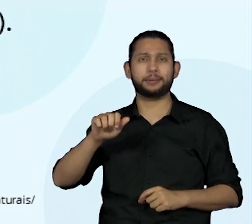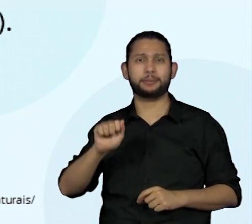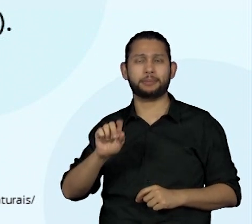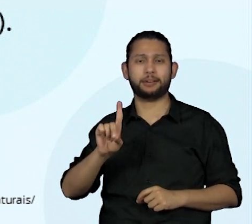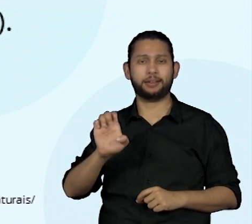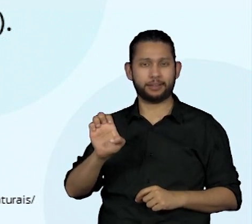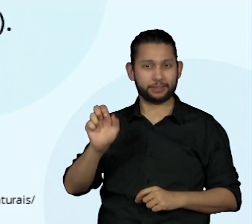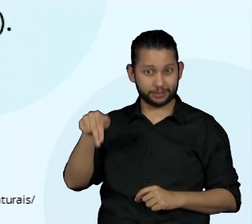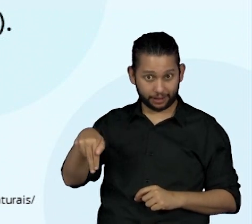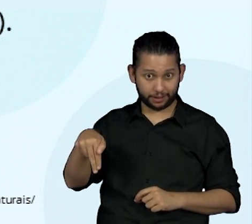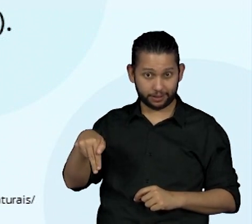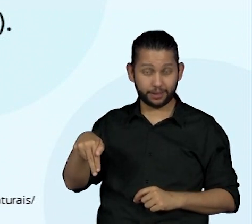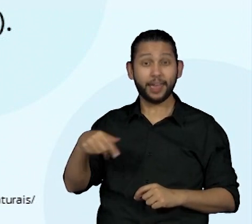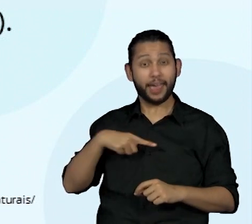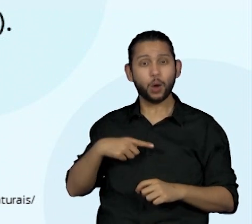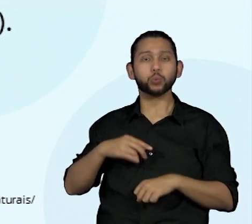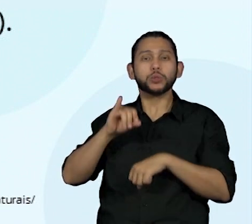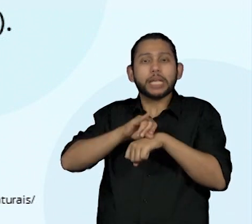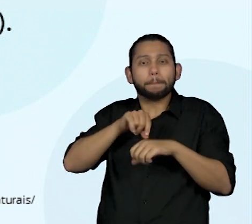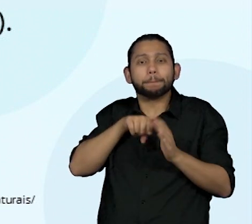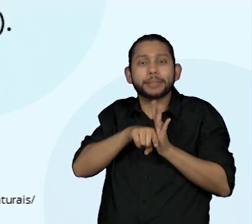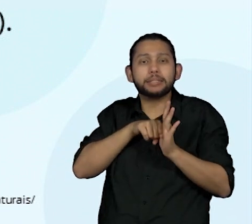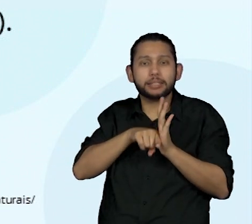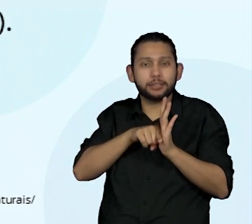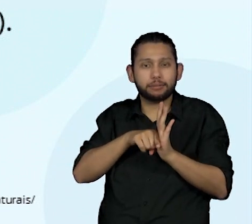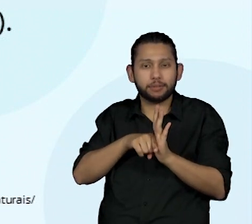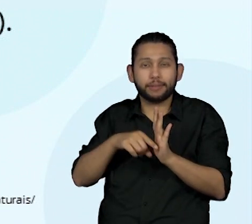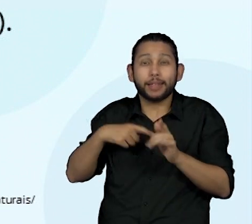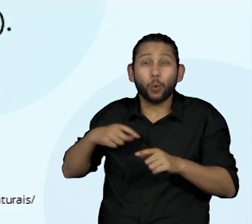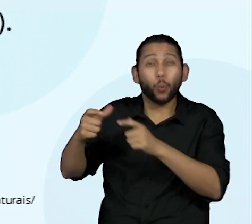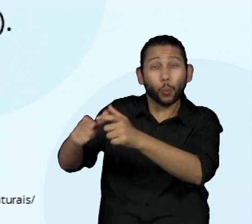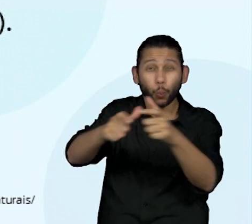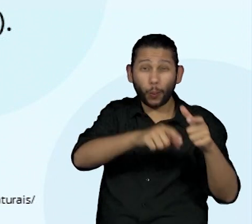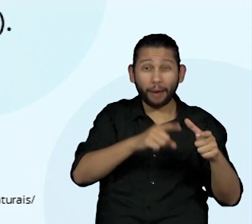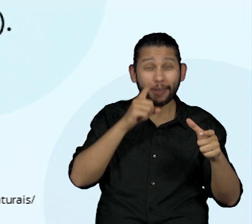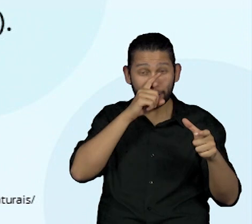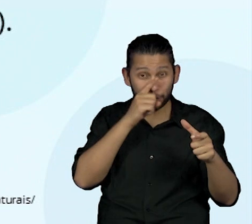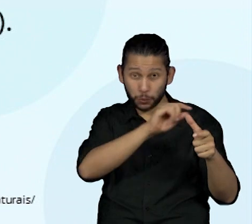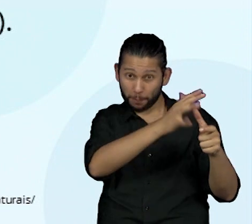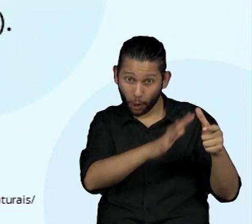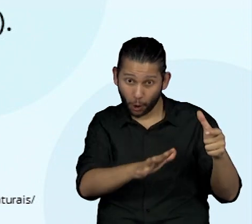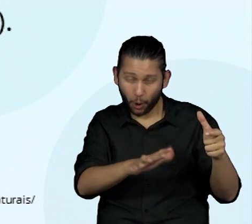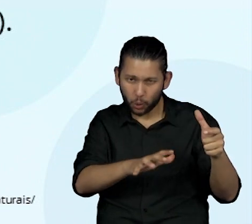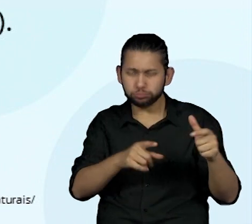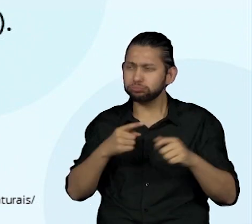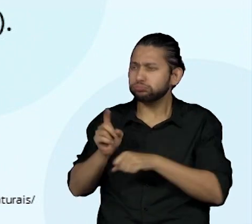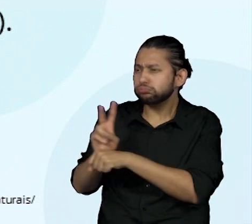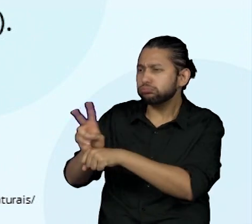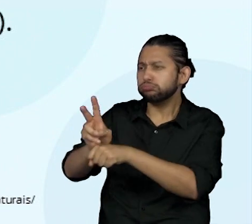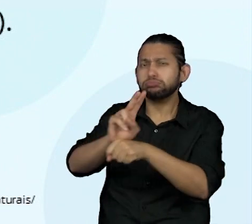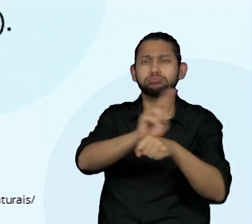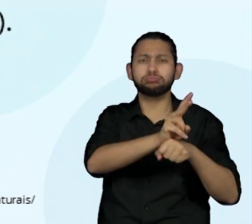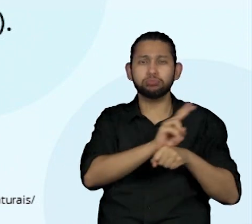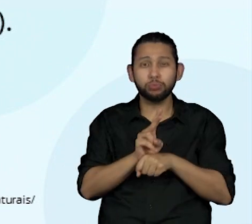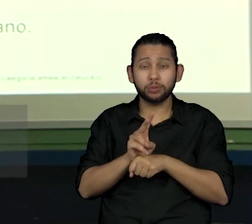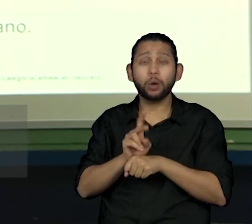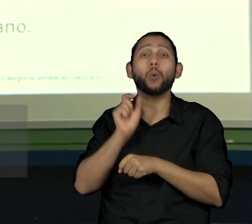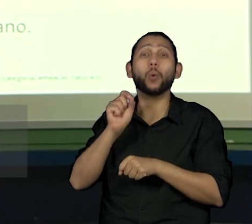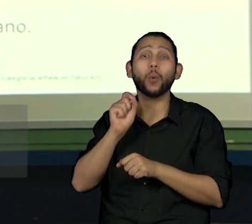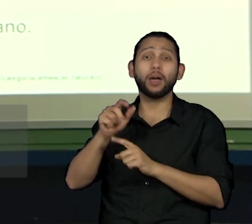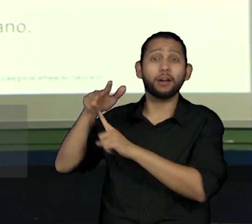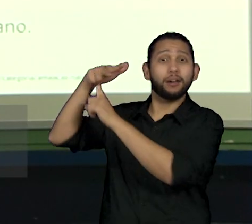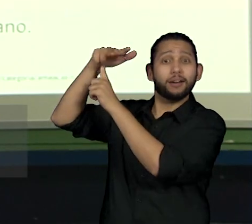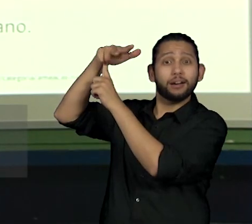monitora essas áreas de risco, essas áreas de encosta que podem sofrer consequências com a chuva. E o que o CEMADEM aponta